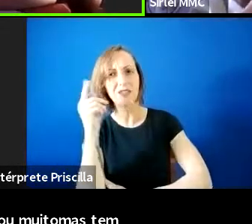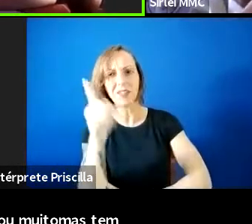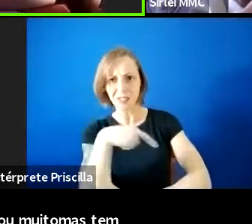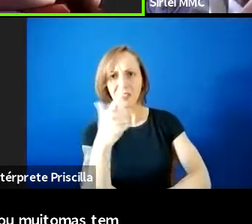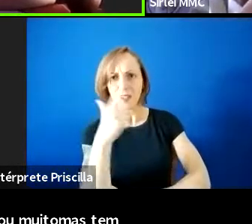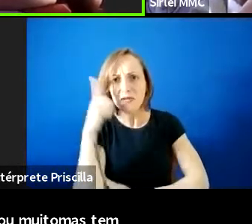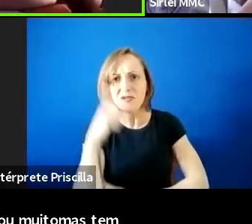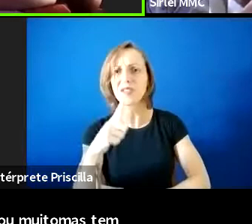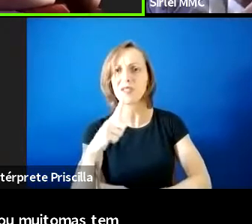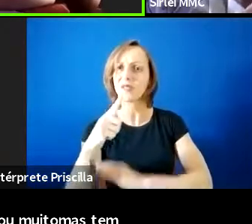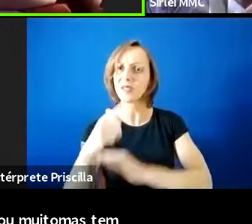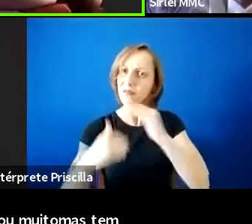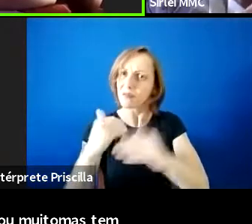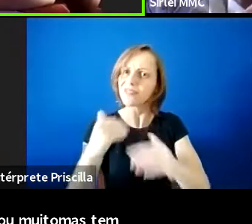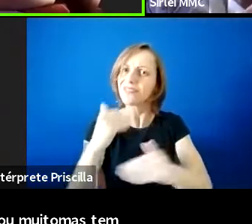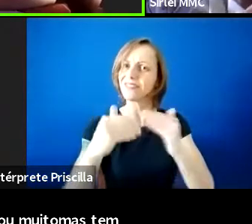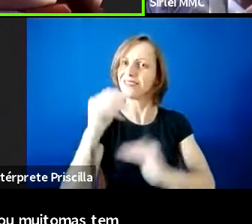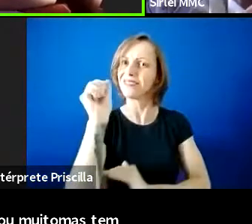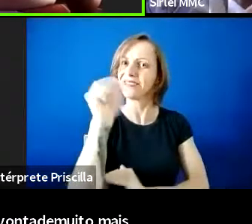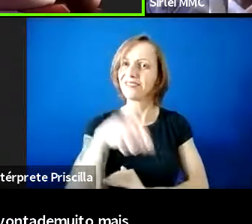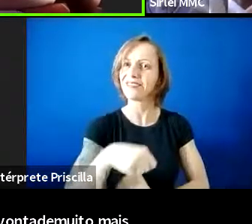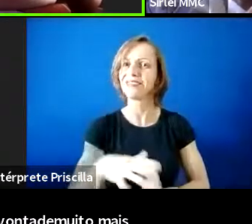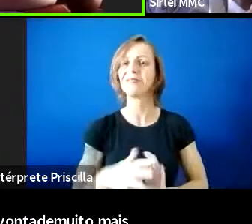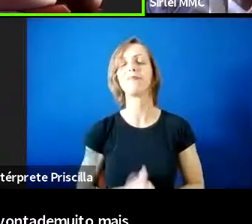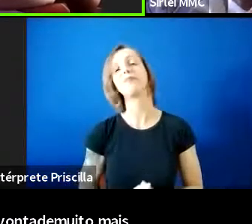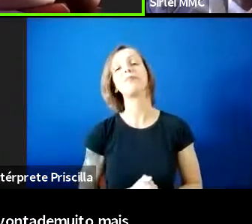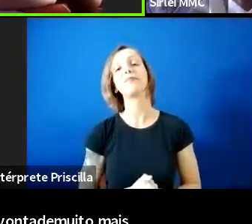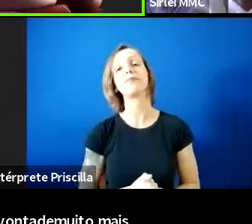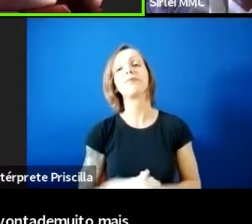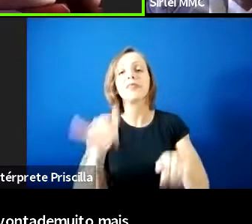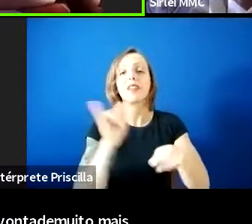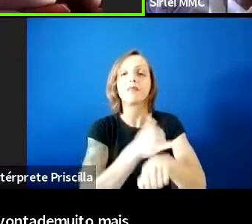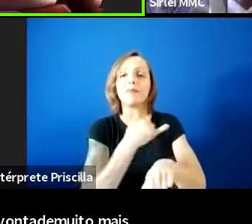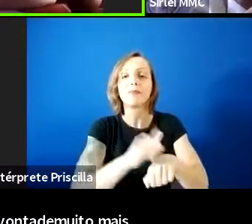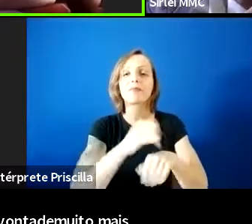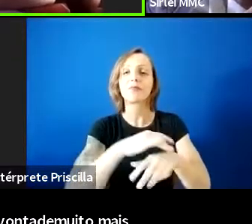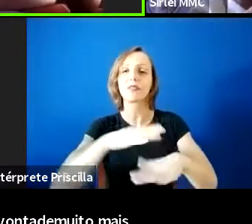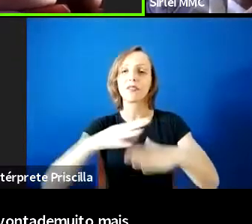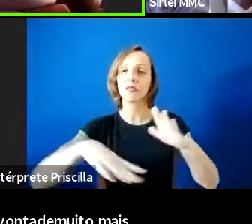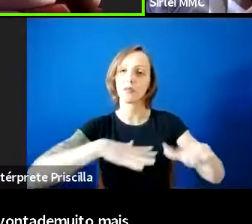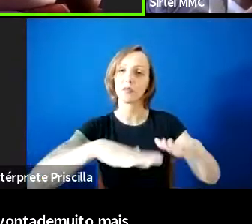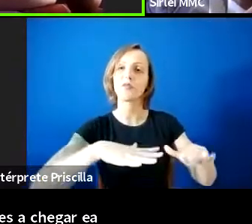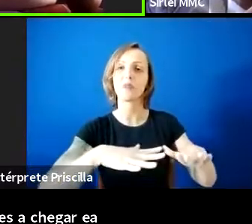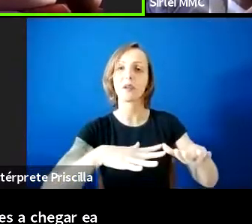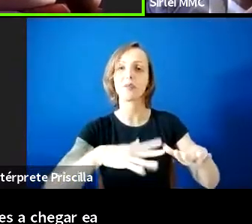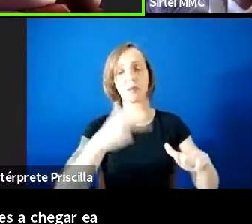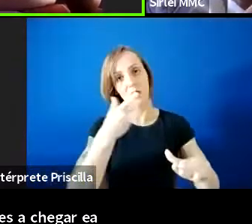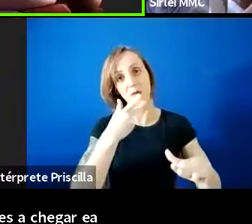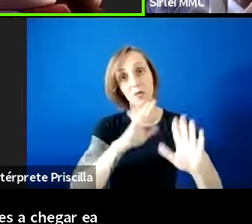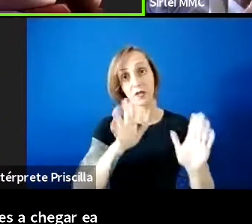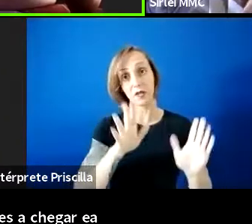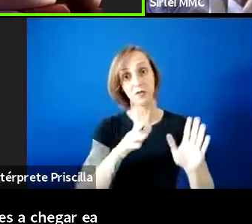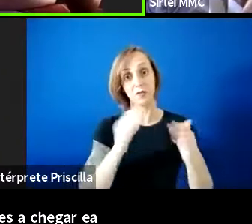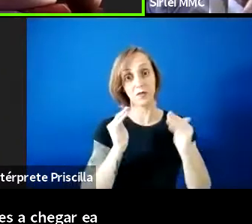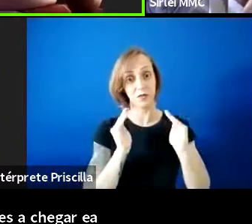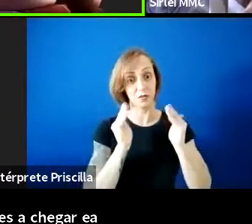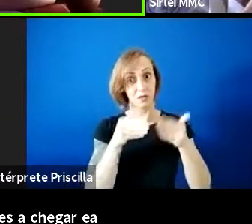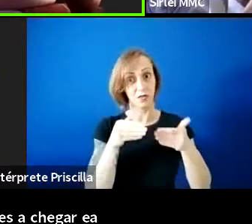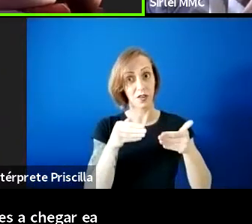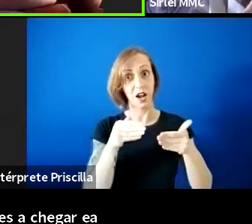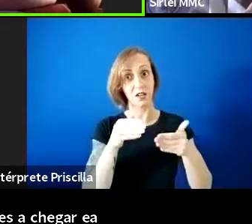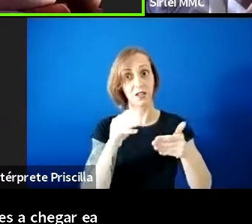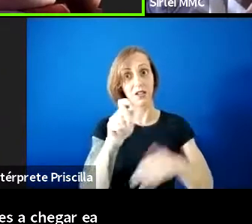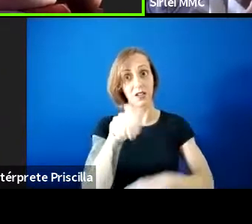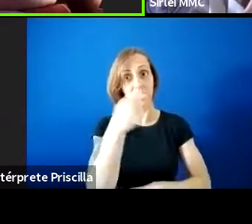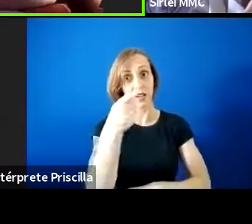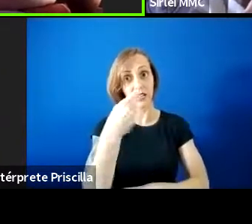a articulação, então, dos movimentos, eu falo enquanto Estado aqui do Rio Grande do Sul, a gente consegue fazer uma